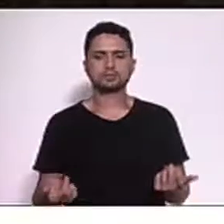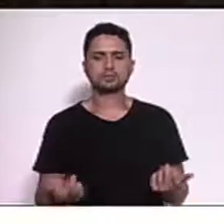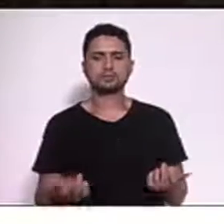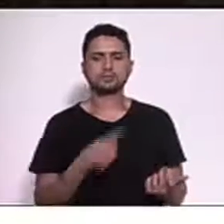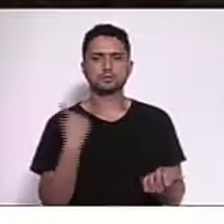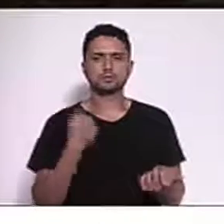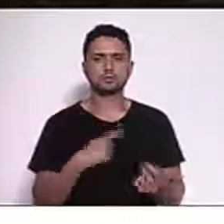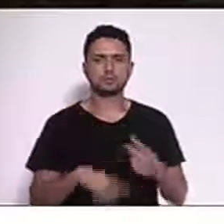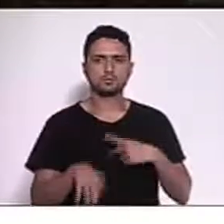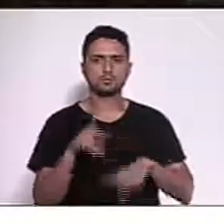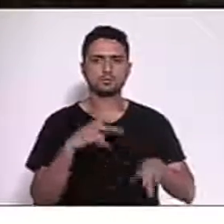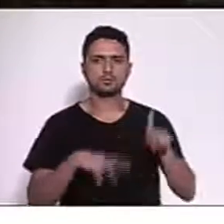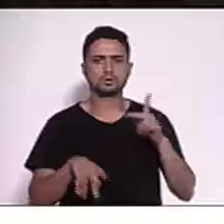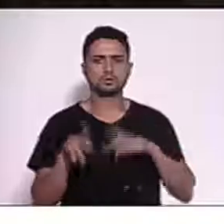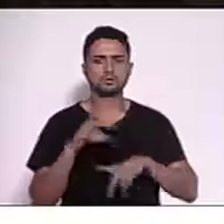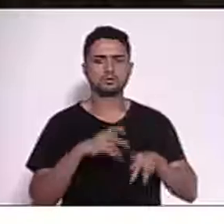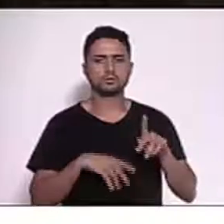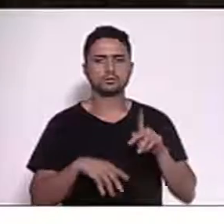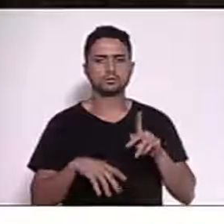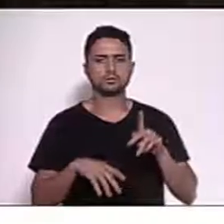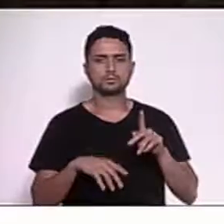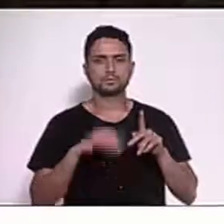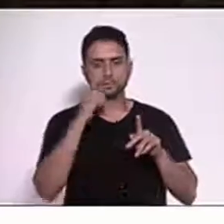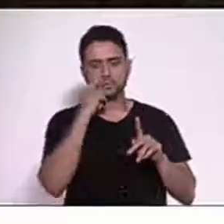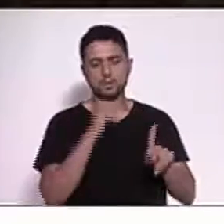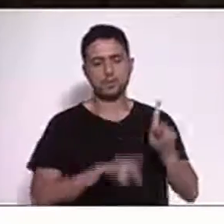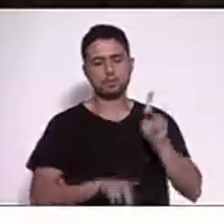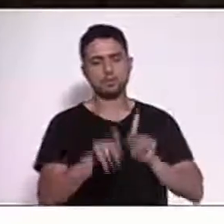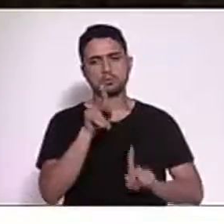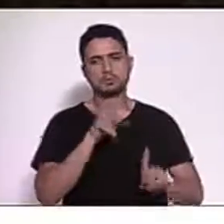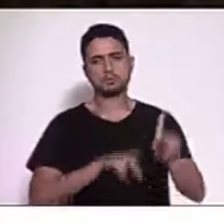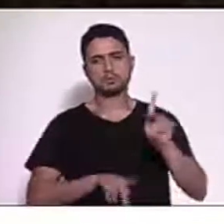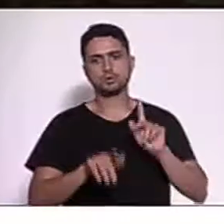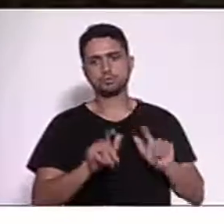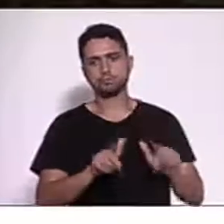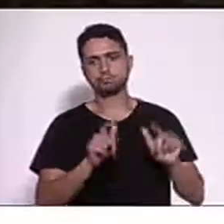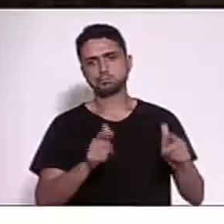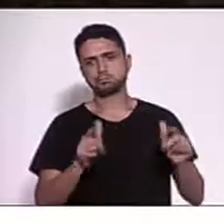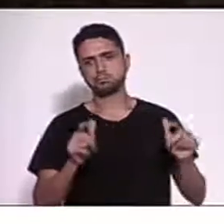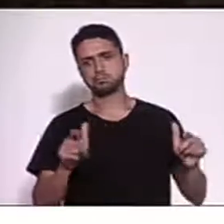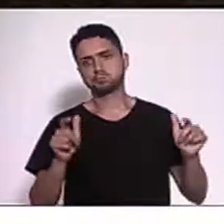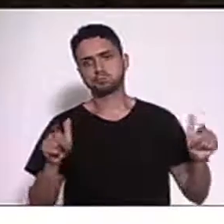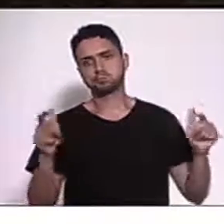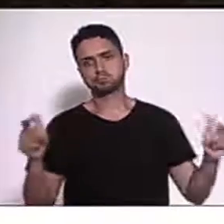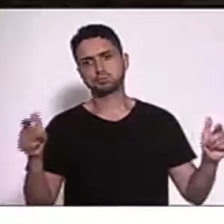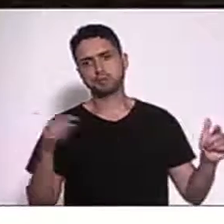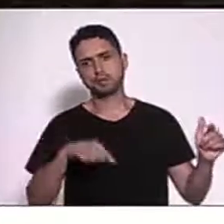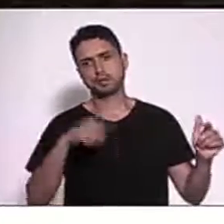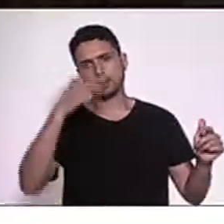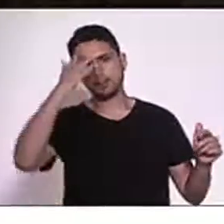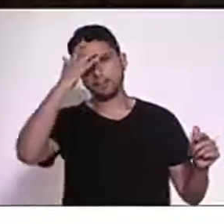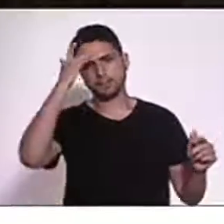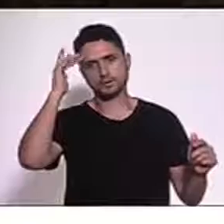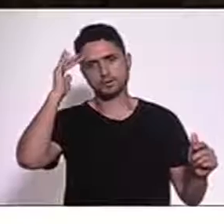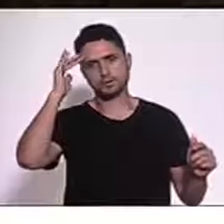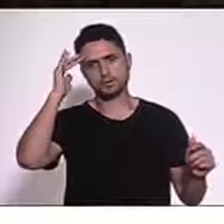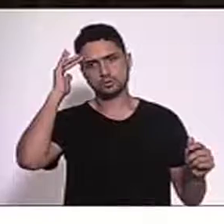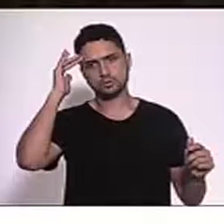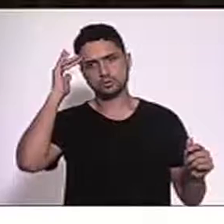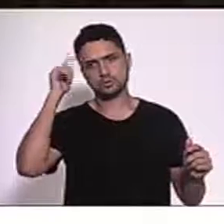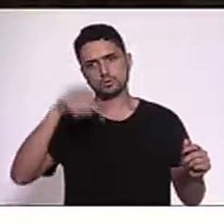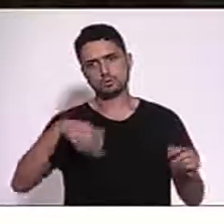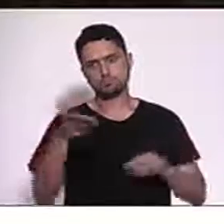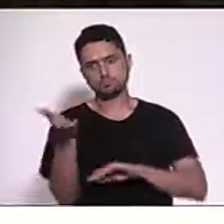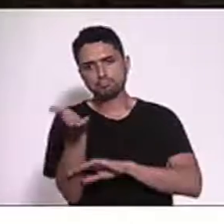não continue aumentando de número aqueles que passam a noite debaixo